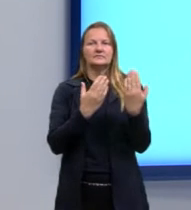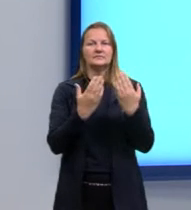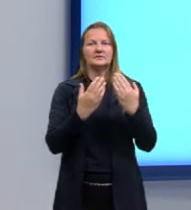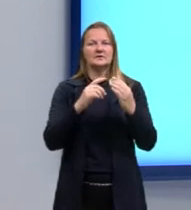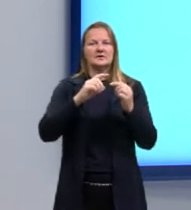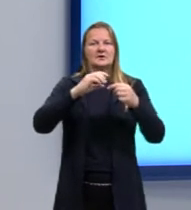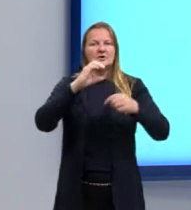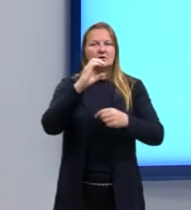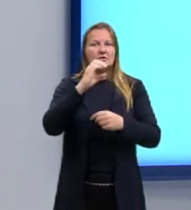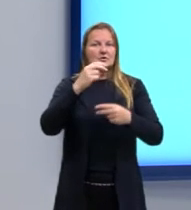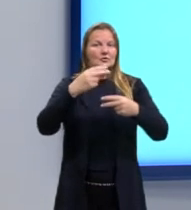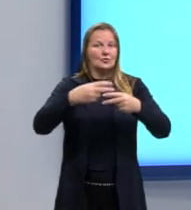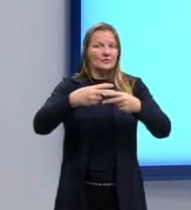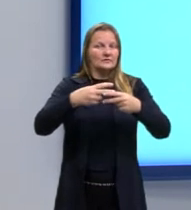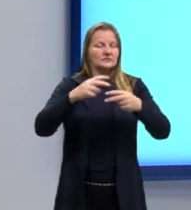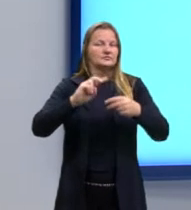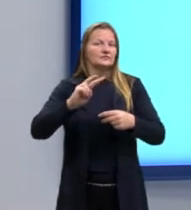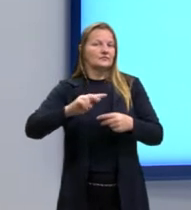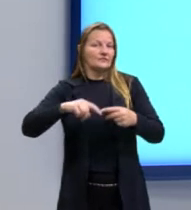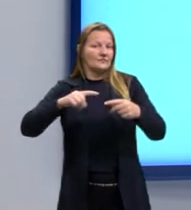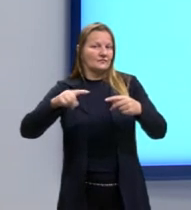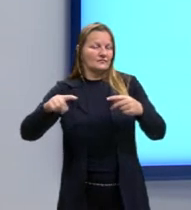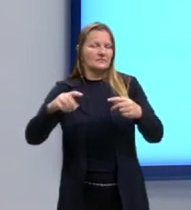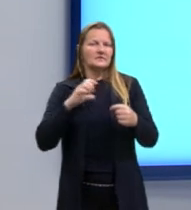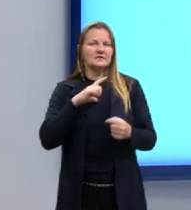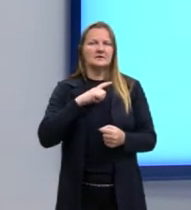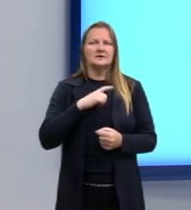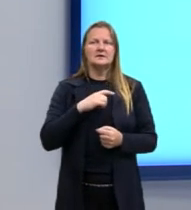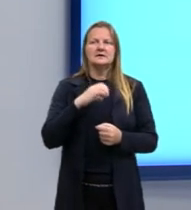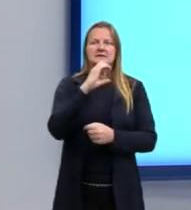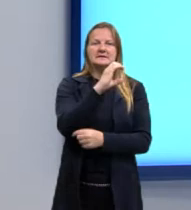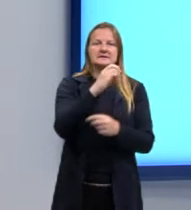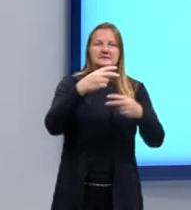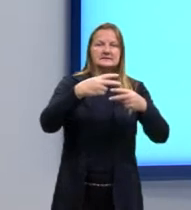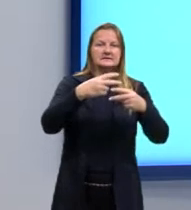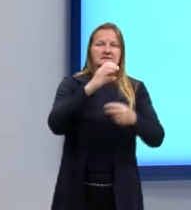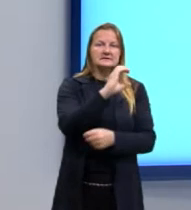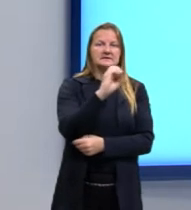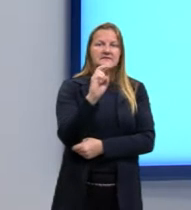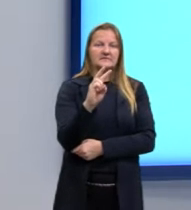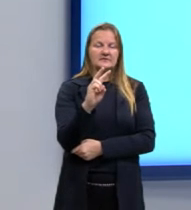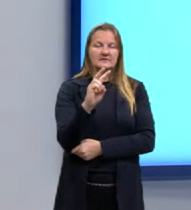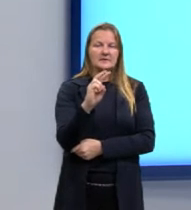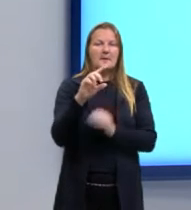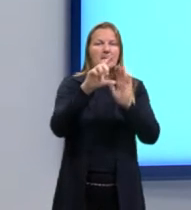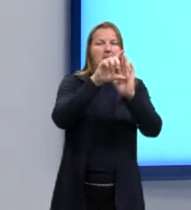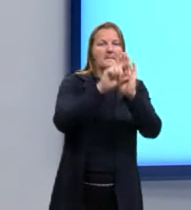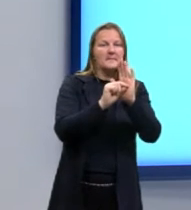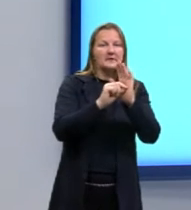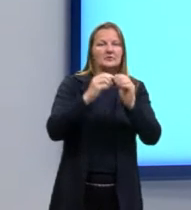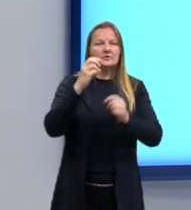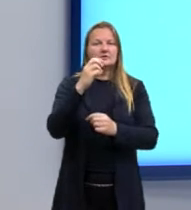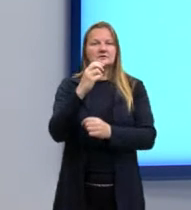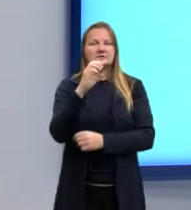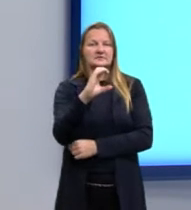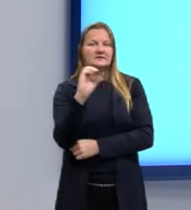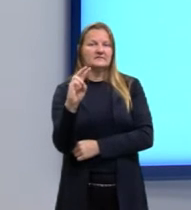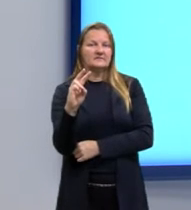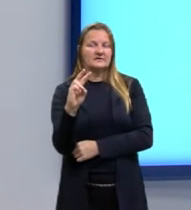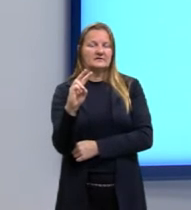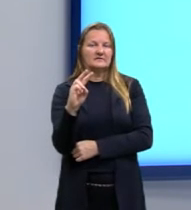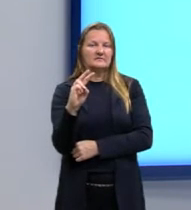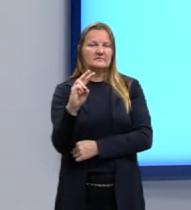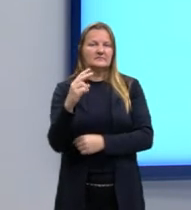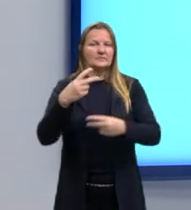variação desde que o CV ali da Ração nova ele for menor do que o CV o coeficiente